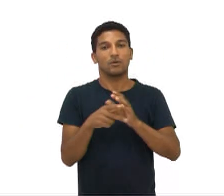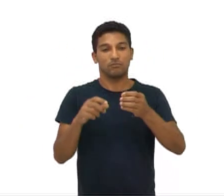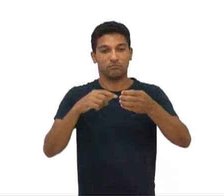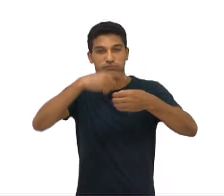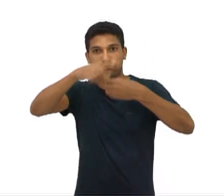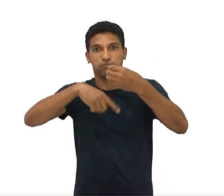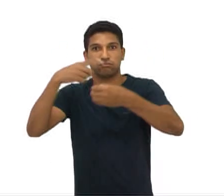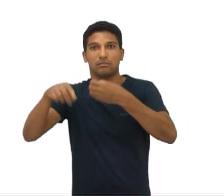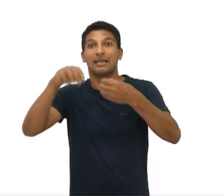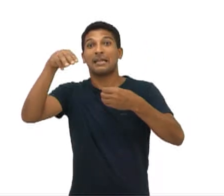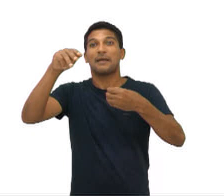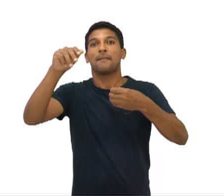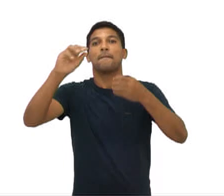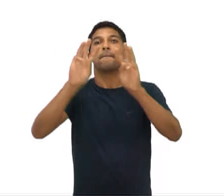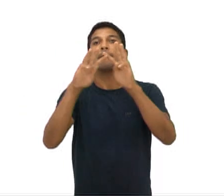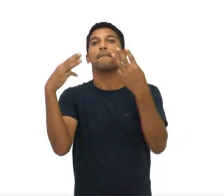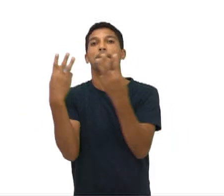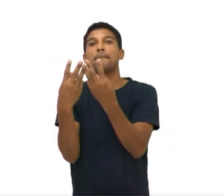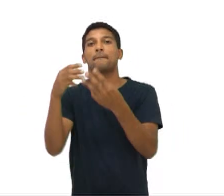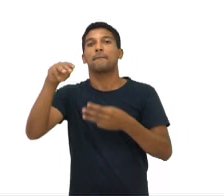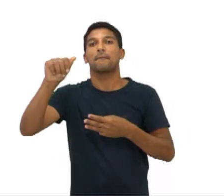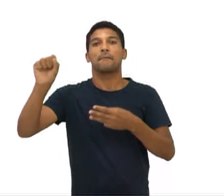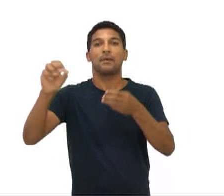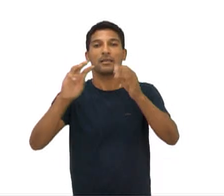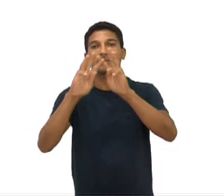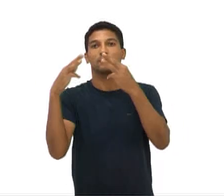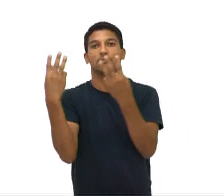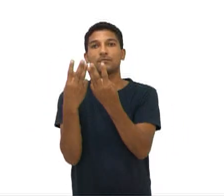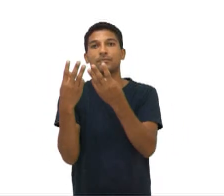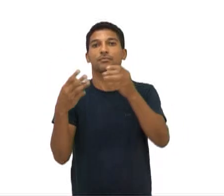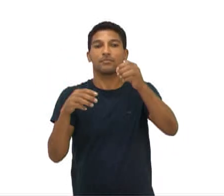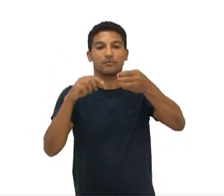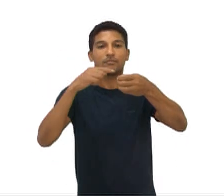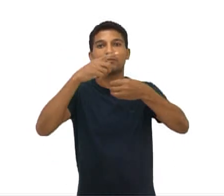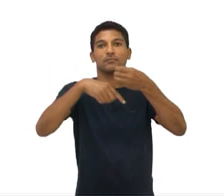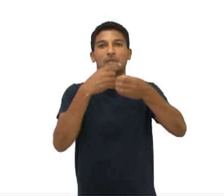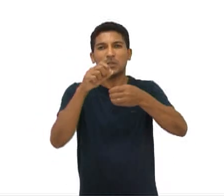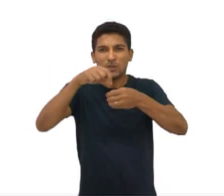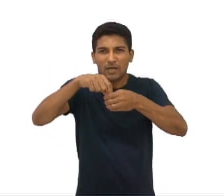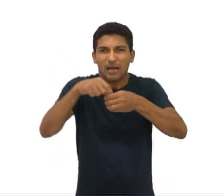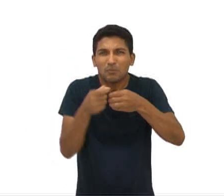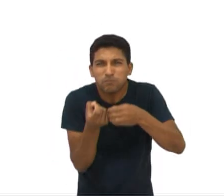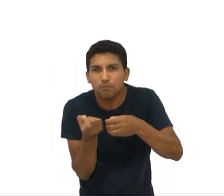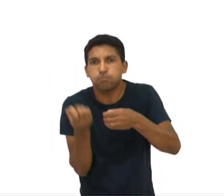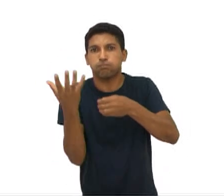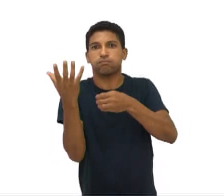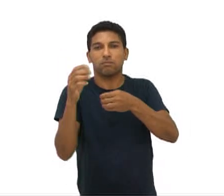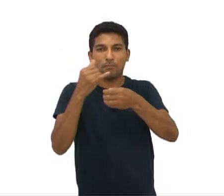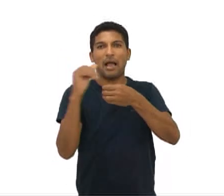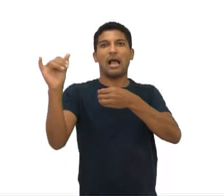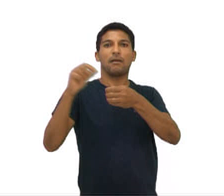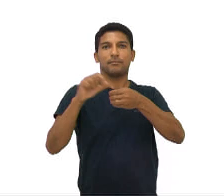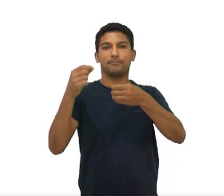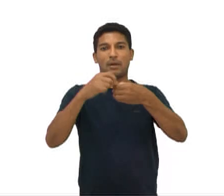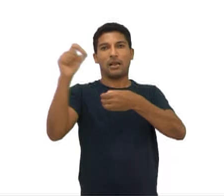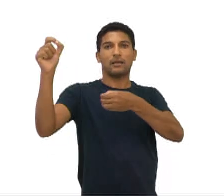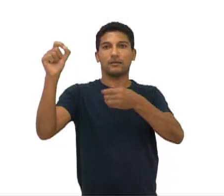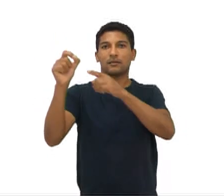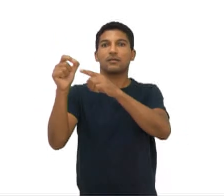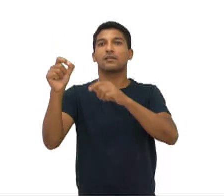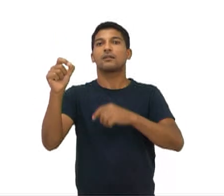a partir da emissão de uma partícula alfa pelo urânio? Qual é o novo